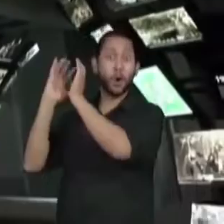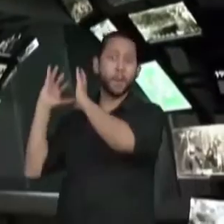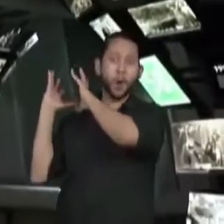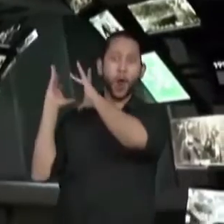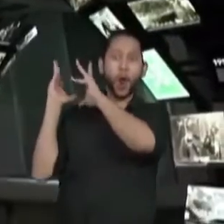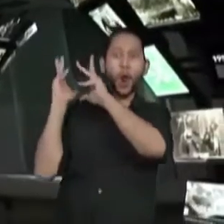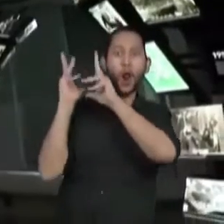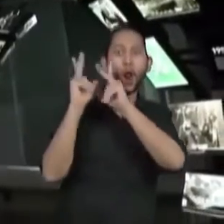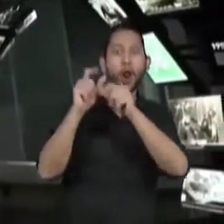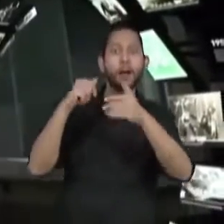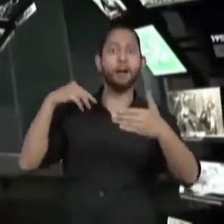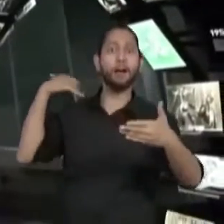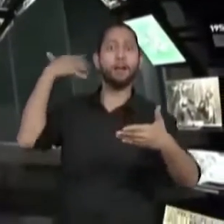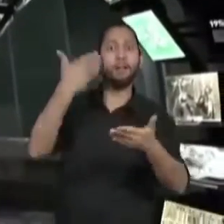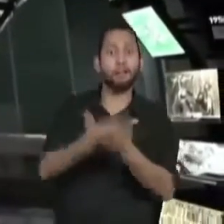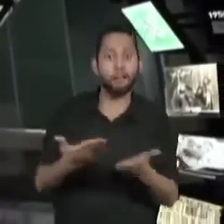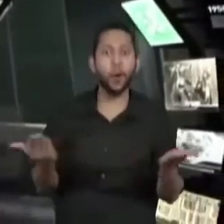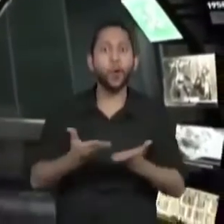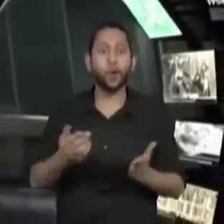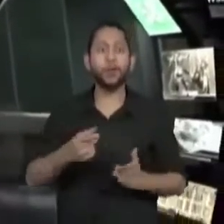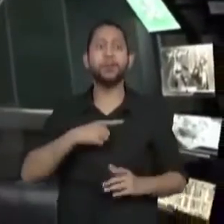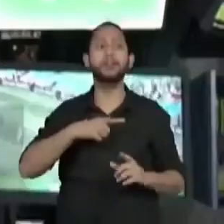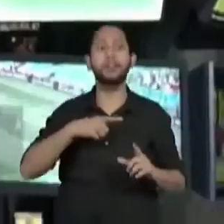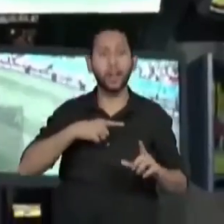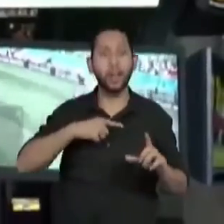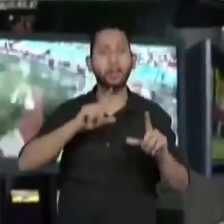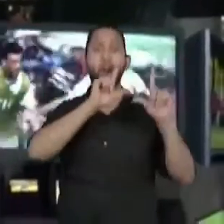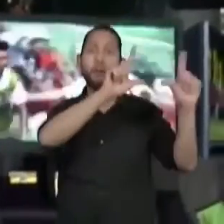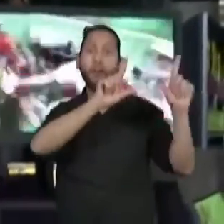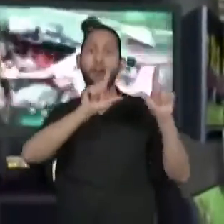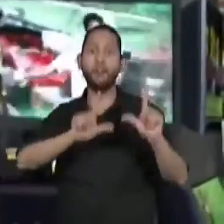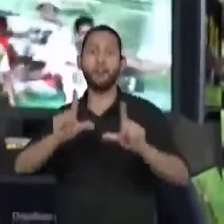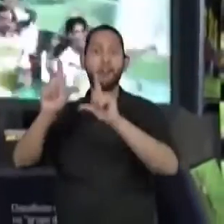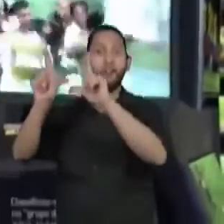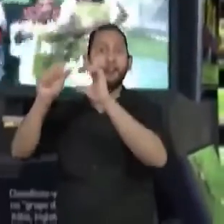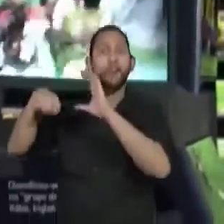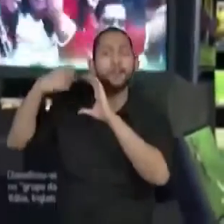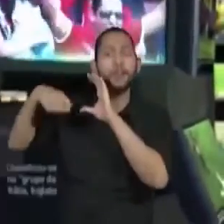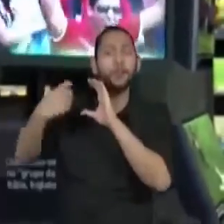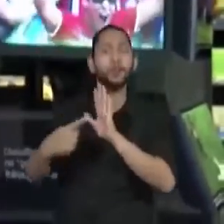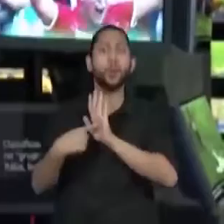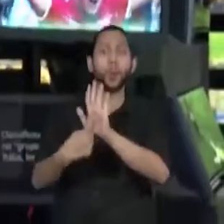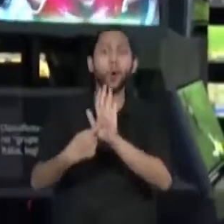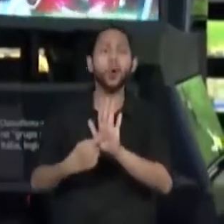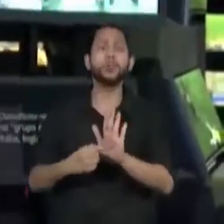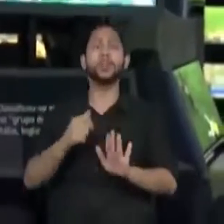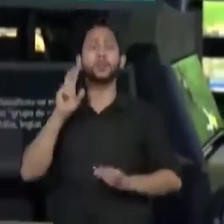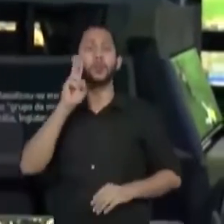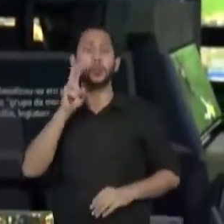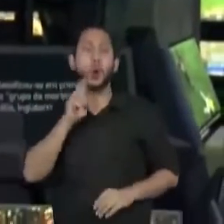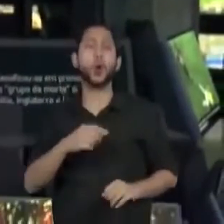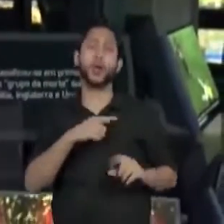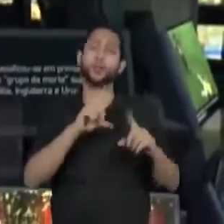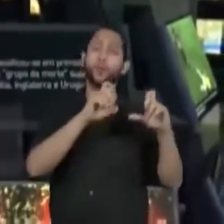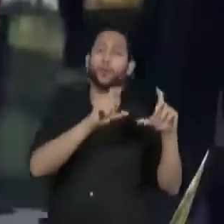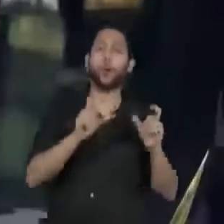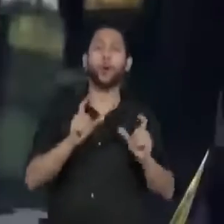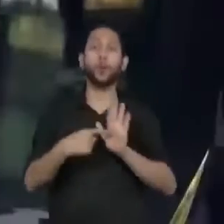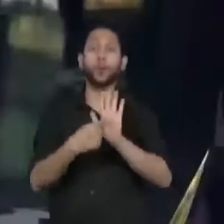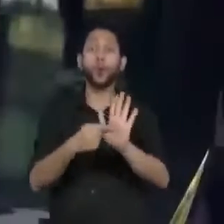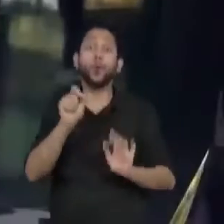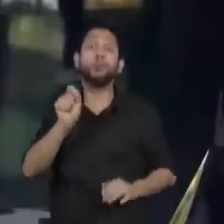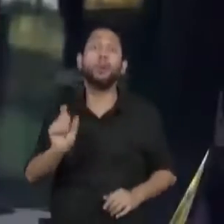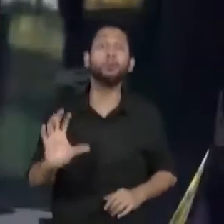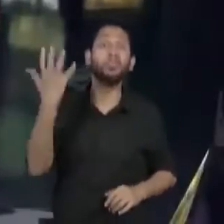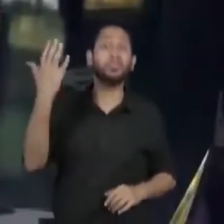e temos também vídeos aqui que mostram um pouquinho da história e também o que